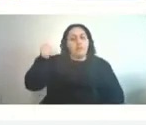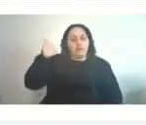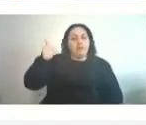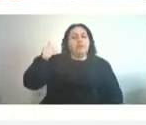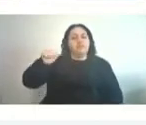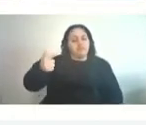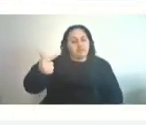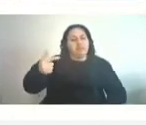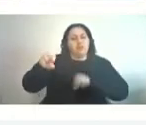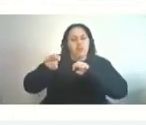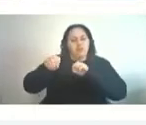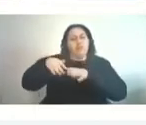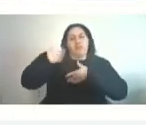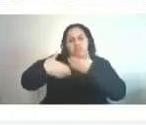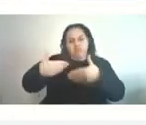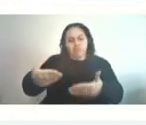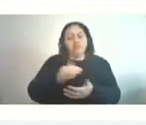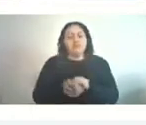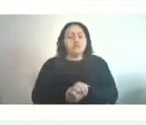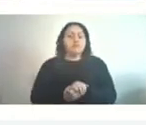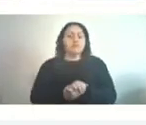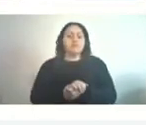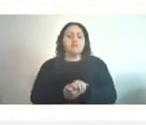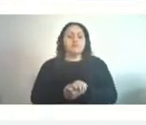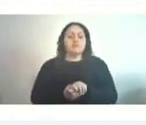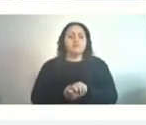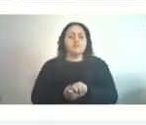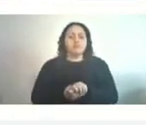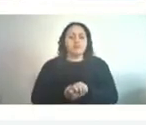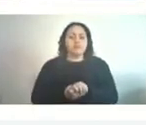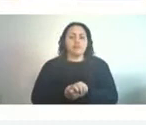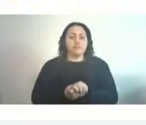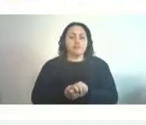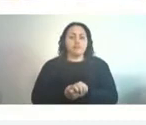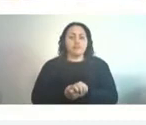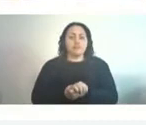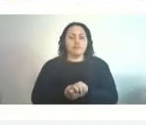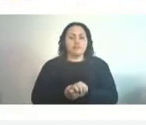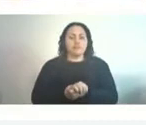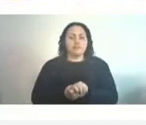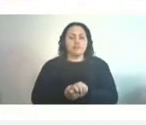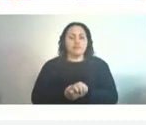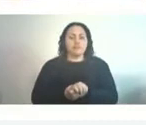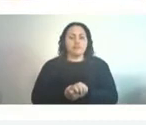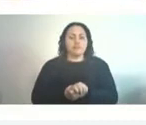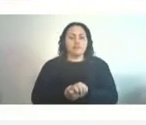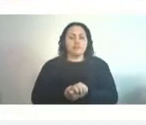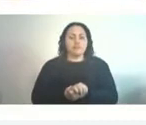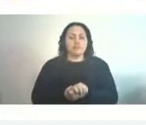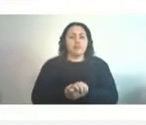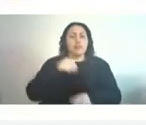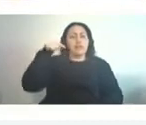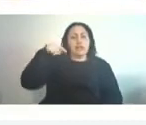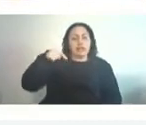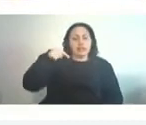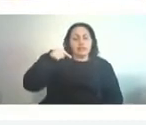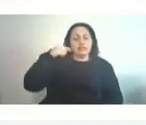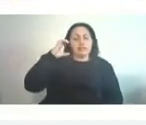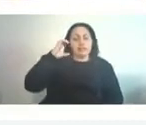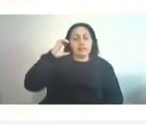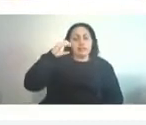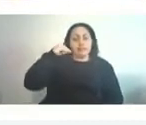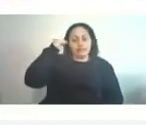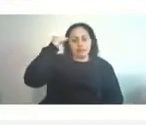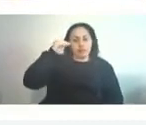educação, enfim, ela teve que se adaptar ao modelo da ciência da natureza para ser reconhecida